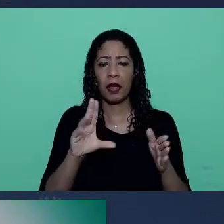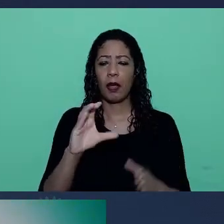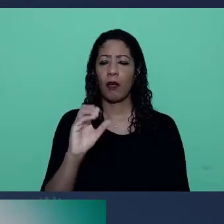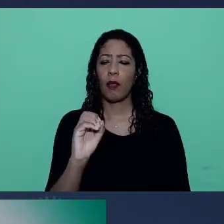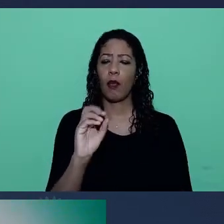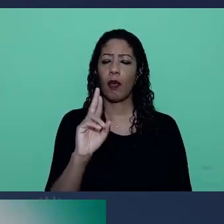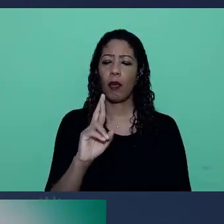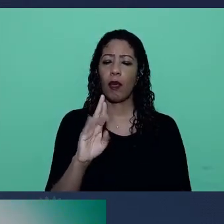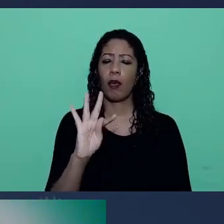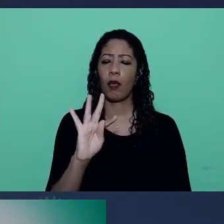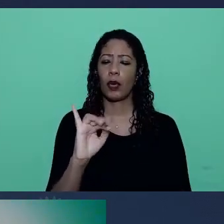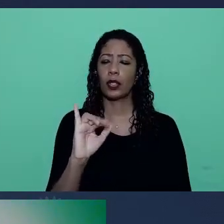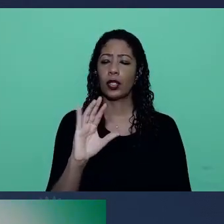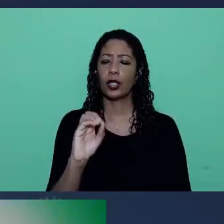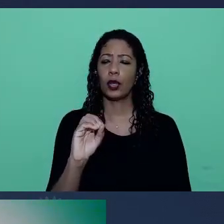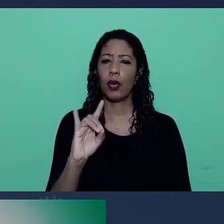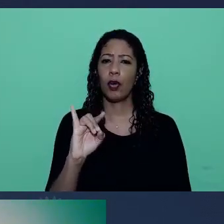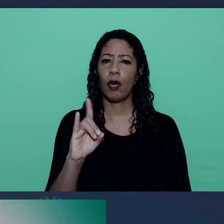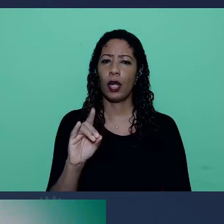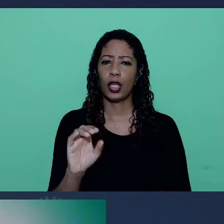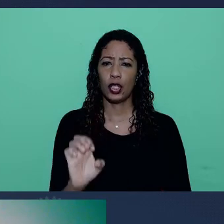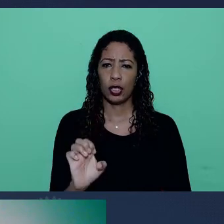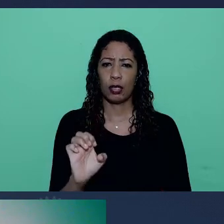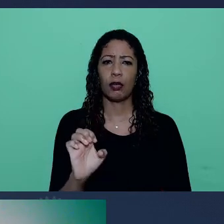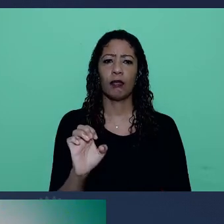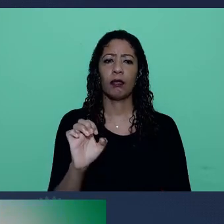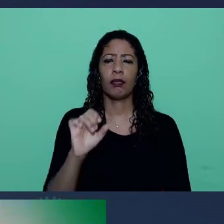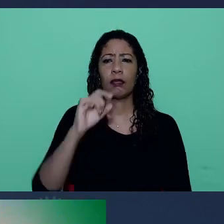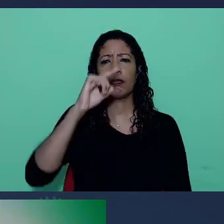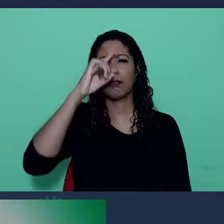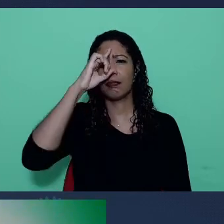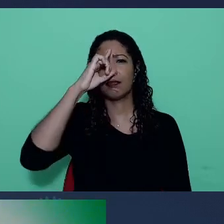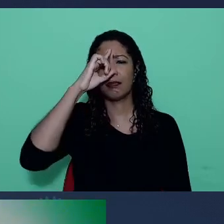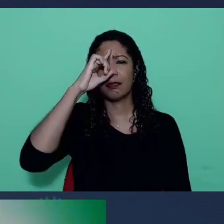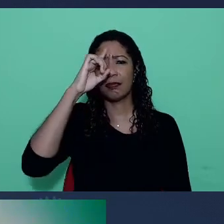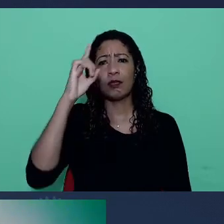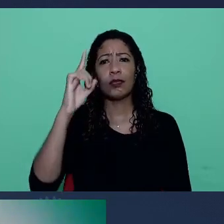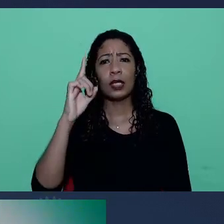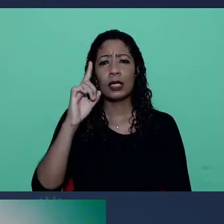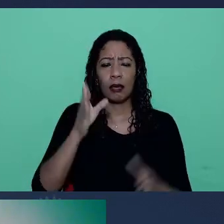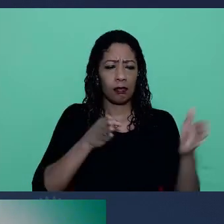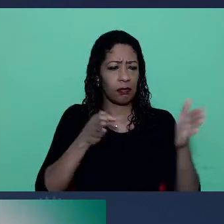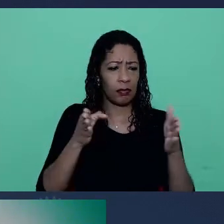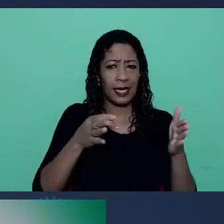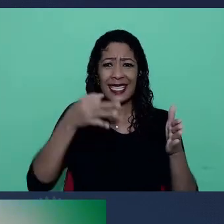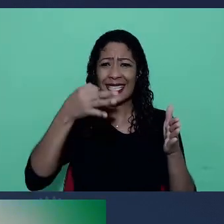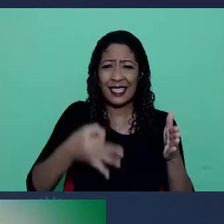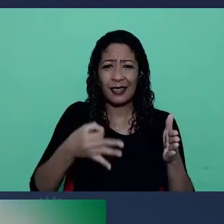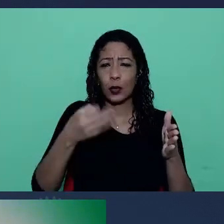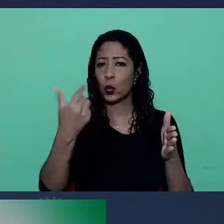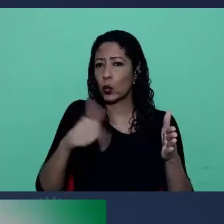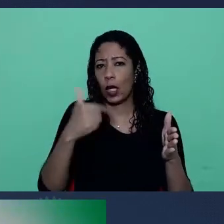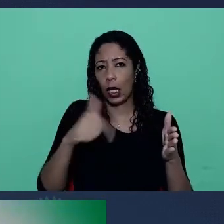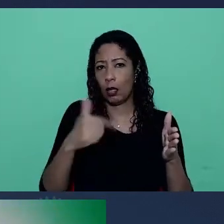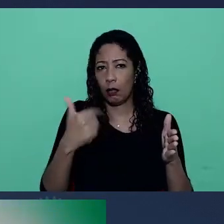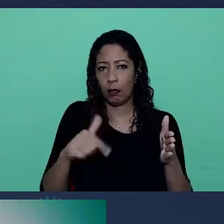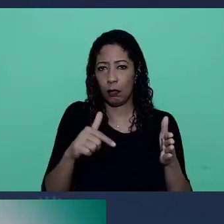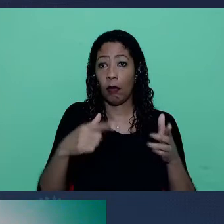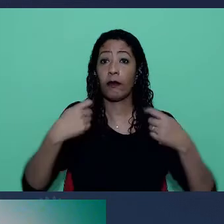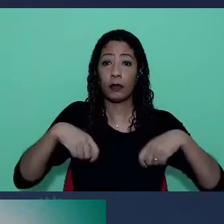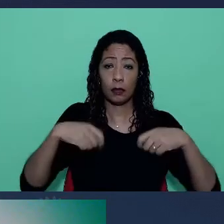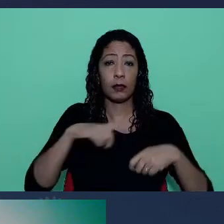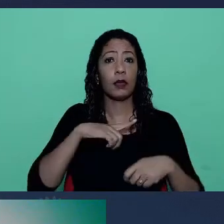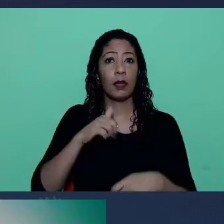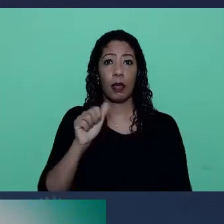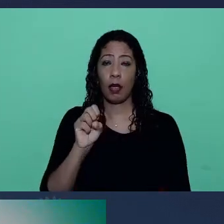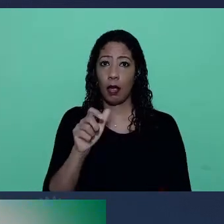de medicamento para asma, a gente não tem um período certo. Você tem que ter a asma